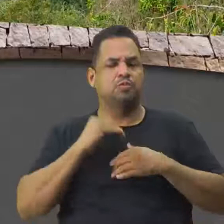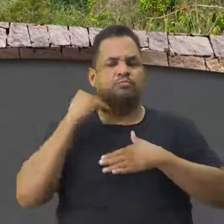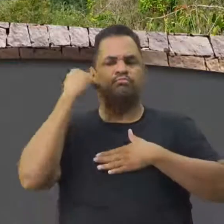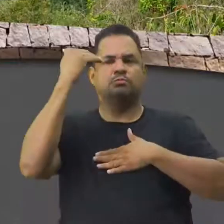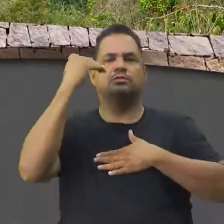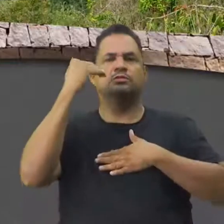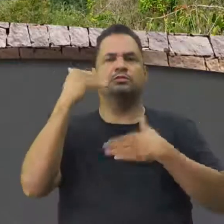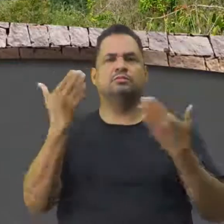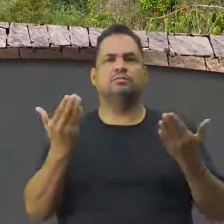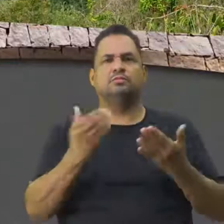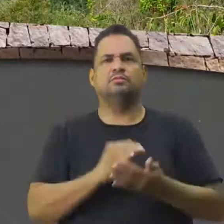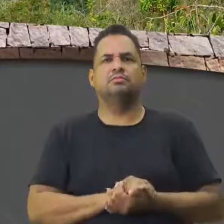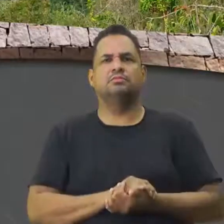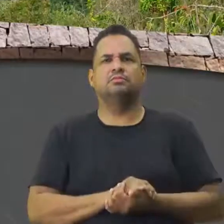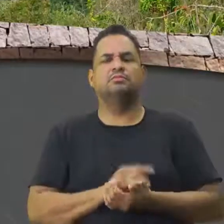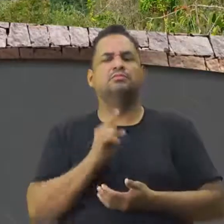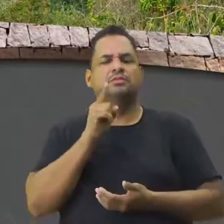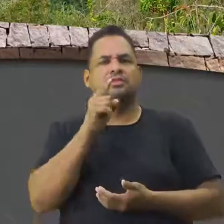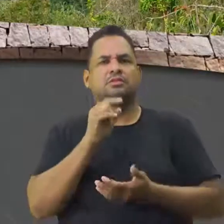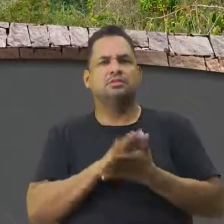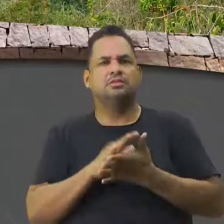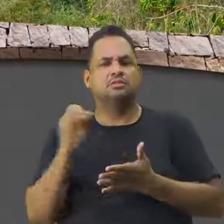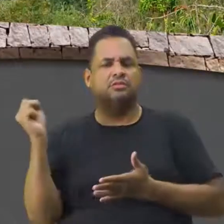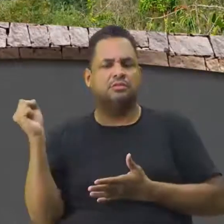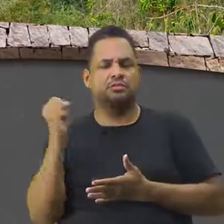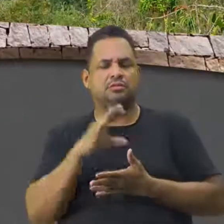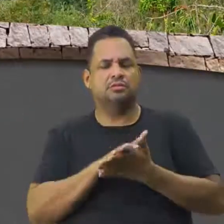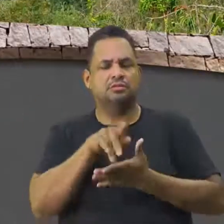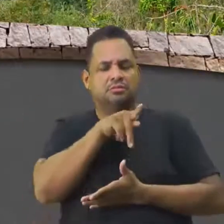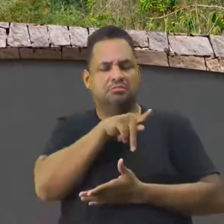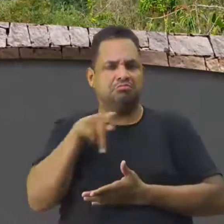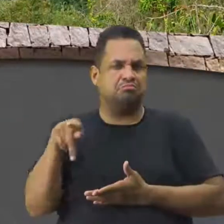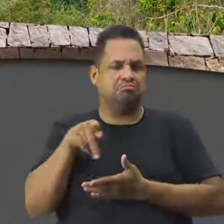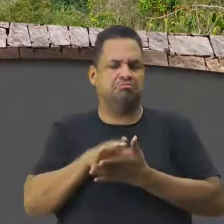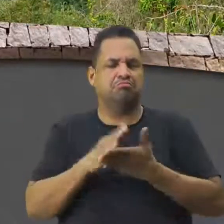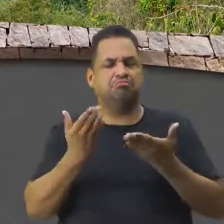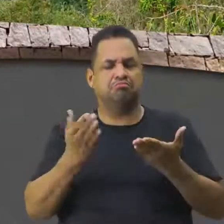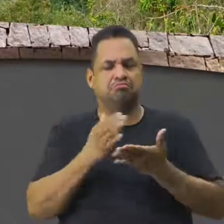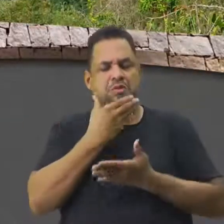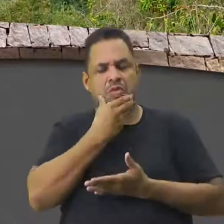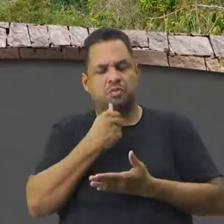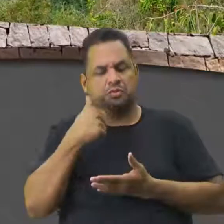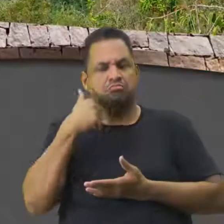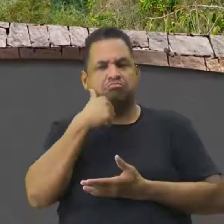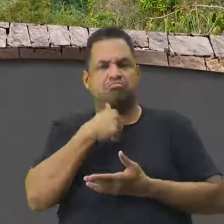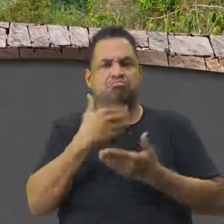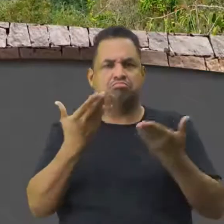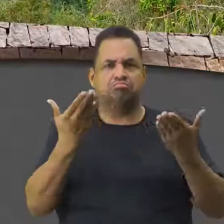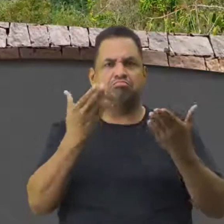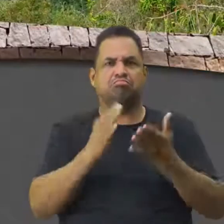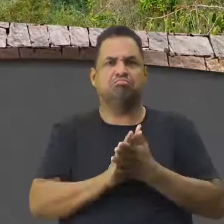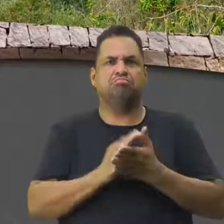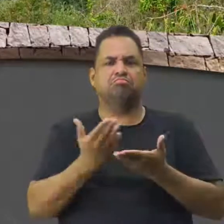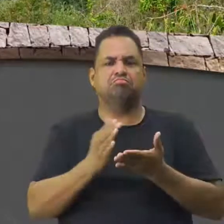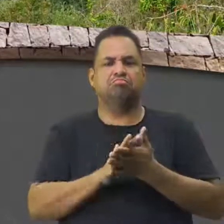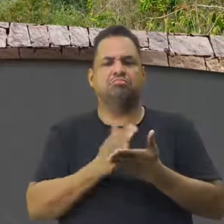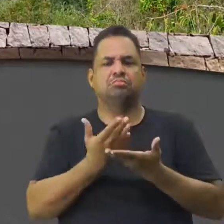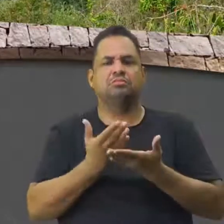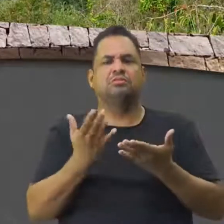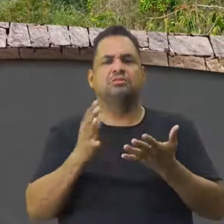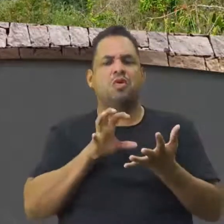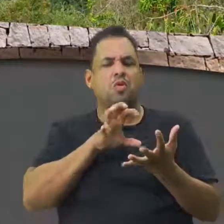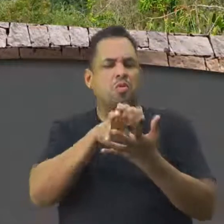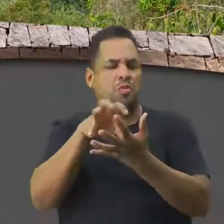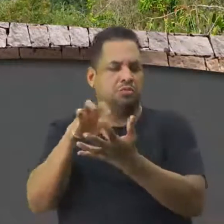jovem, você professor, professora que estão aí, vocês são desbravadores também